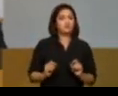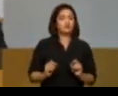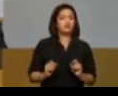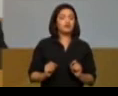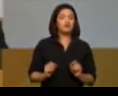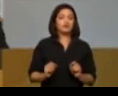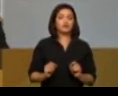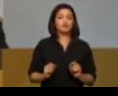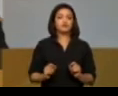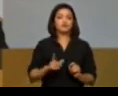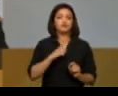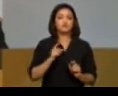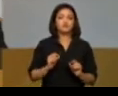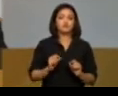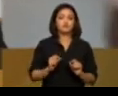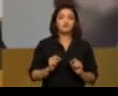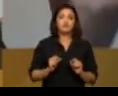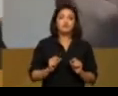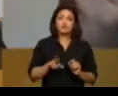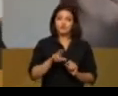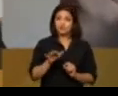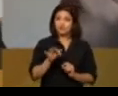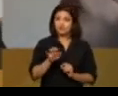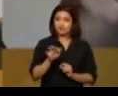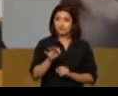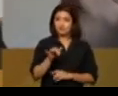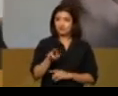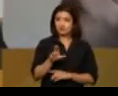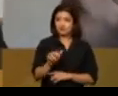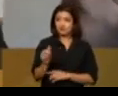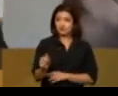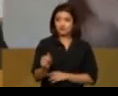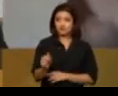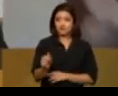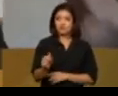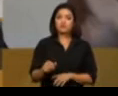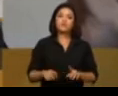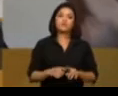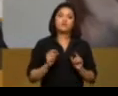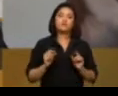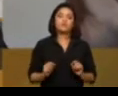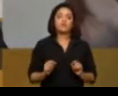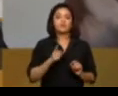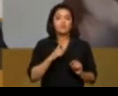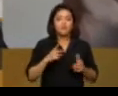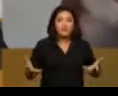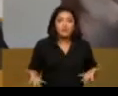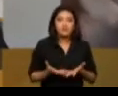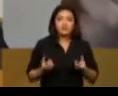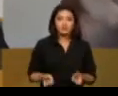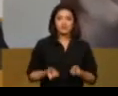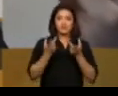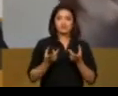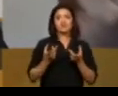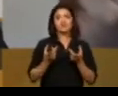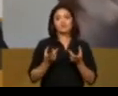refinarias e ficaram ociosas. Vejam a causa subjacente que motiva a venda das refinarias.